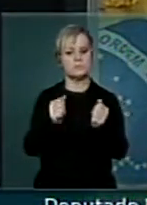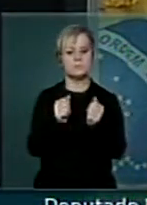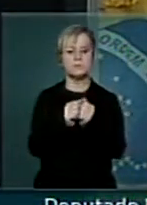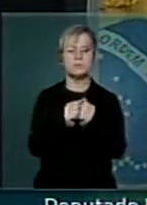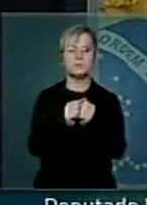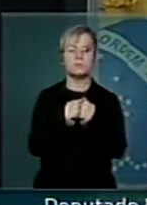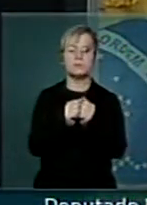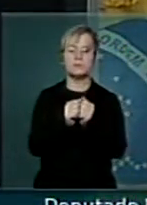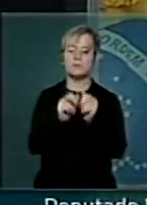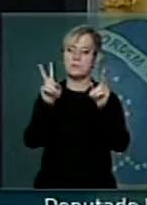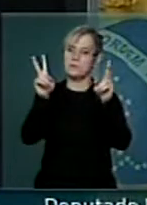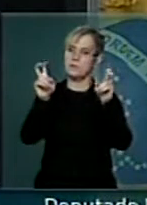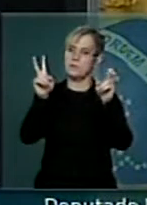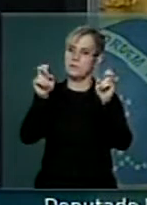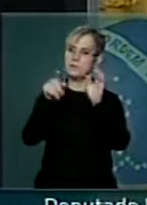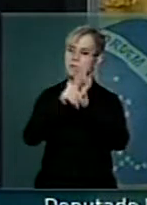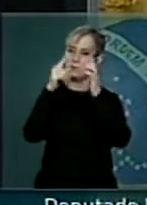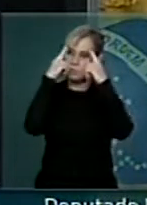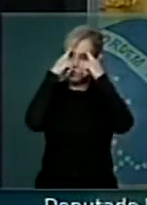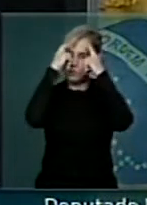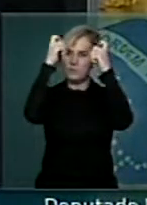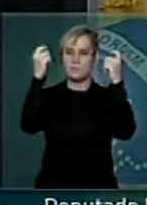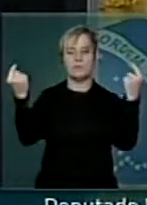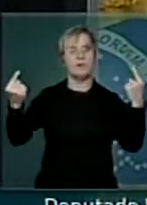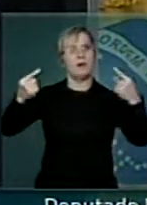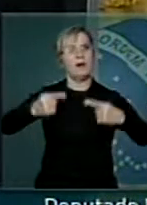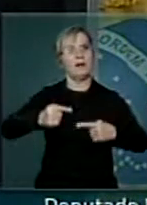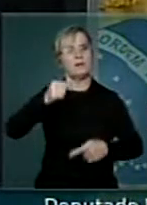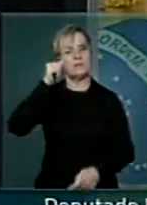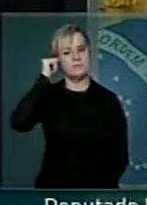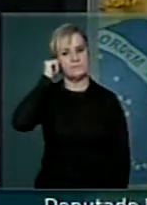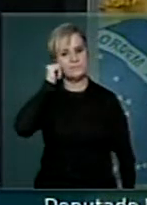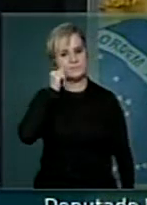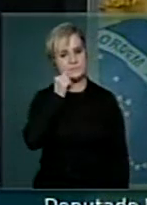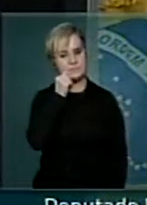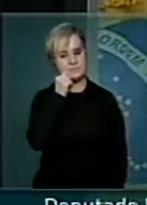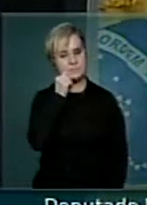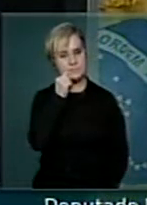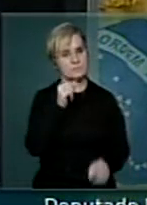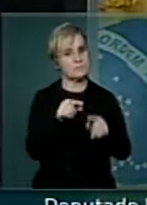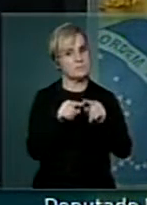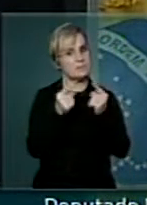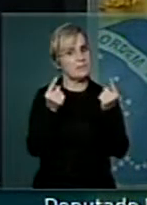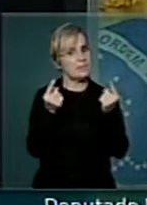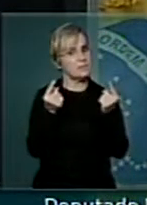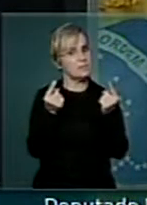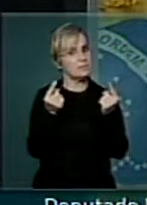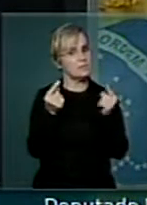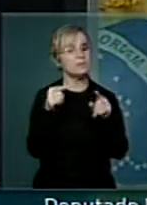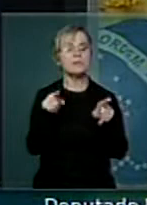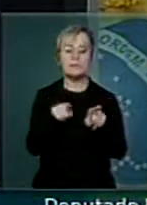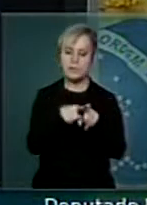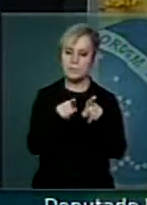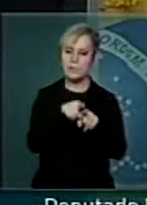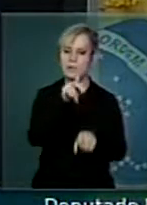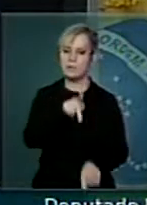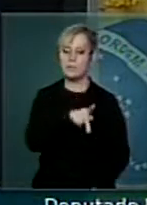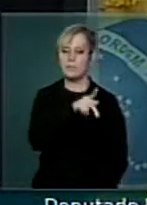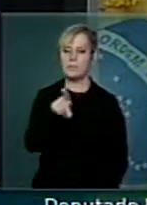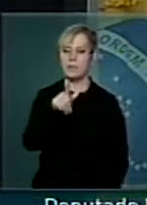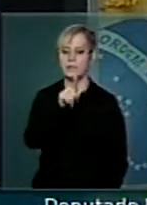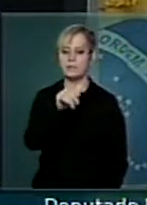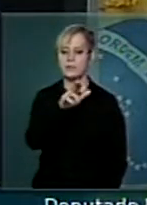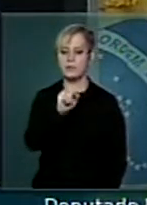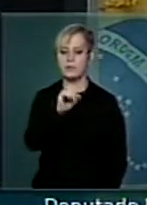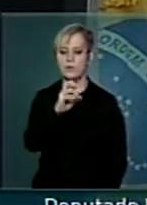diretamente, esse assunto da violência contra a mulher. Mas ainda, deputado Padre Luiz Couto, há muito a ser